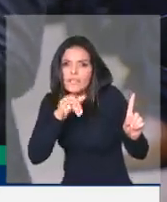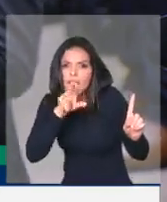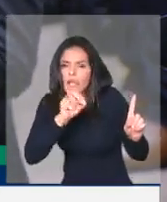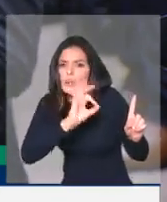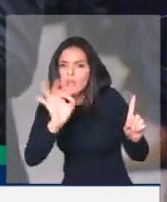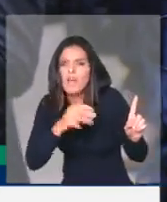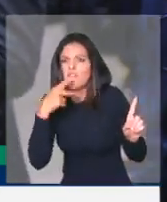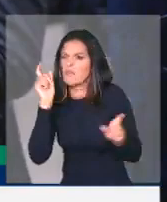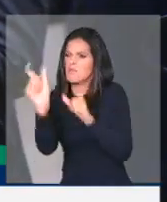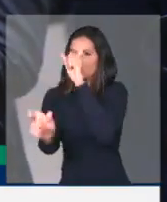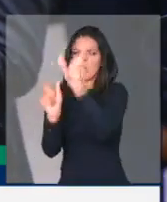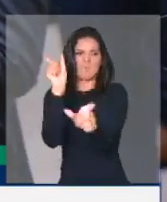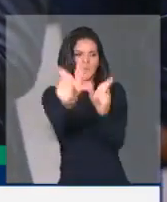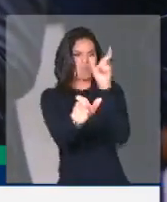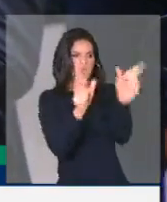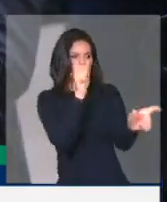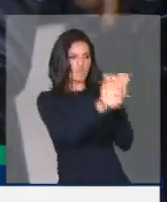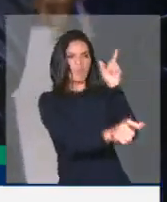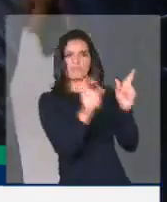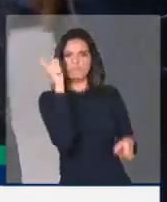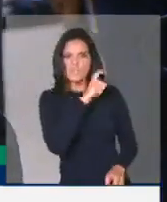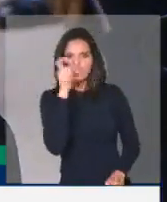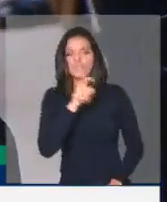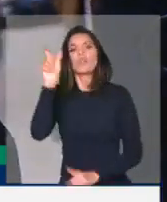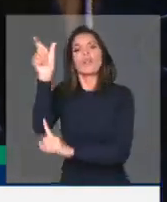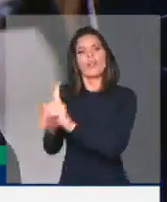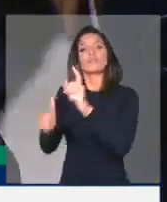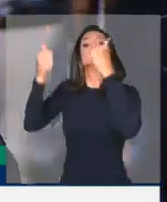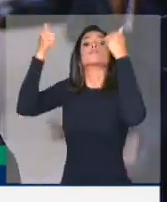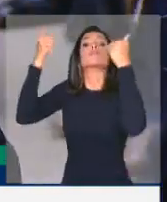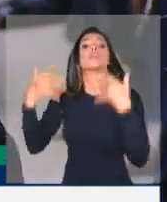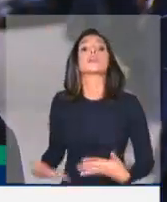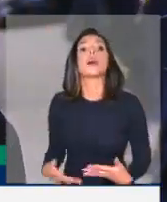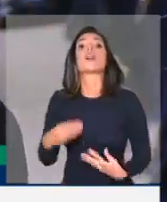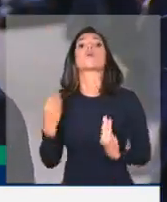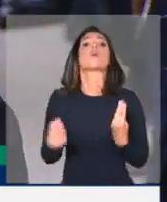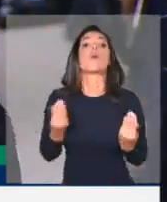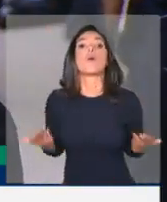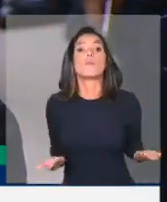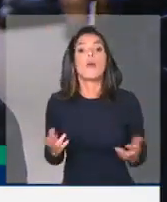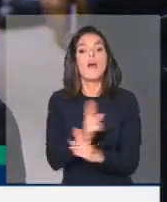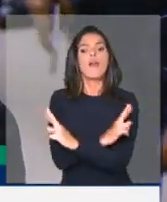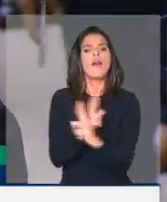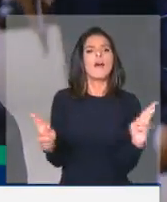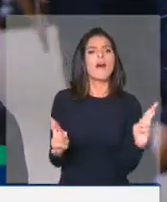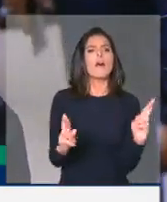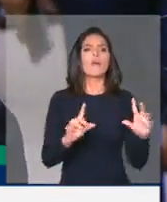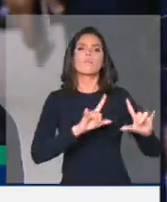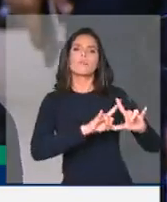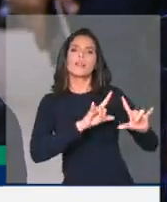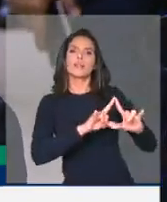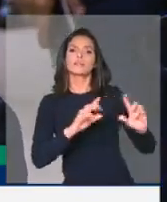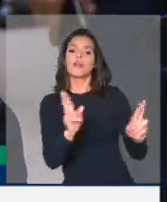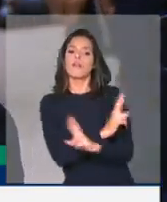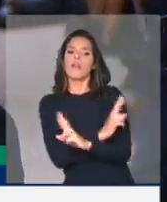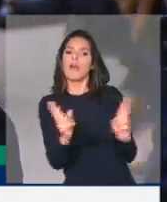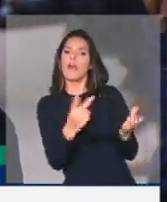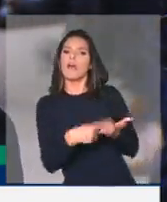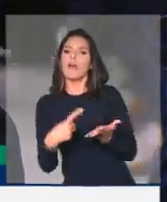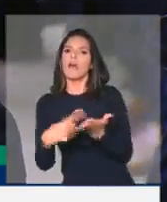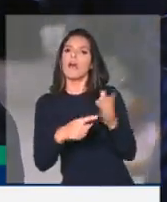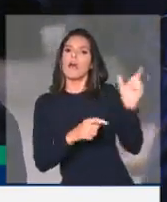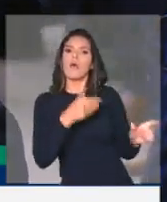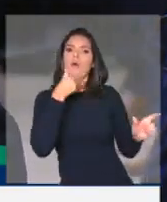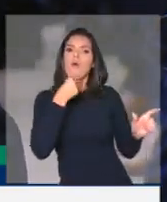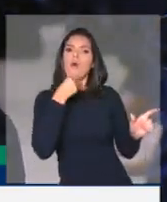atirando para tudo quanto é lado, falando inverdades, mas ele tem que explicar e a família tem que explicar as relações com a milícia, as relações